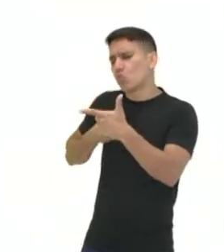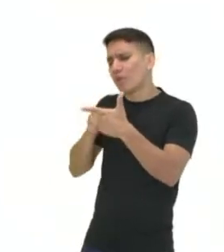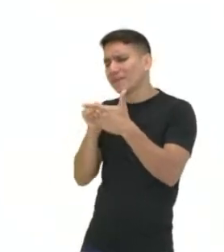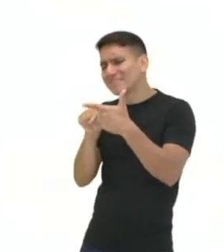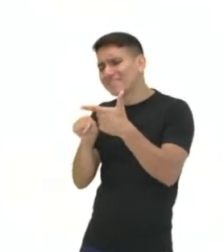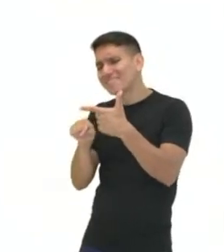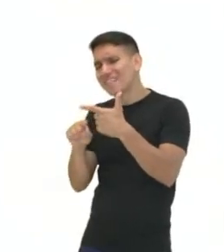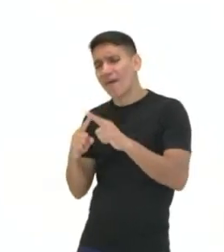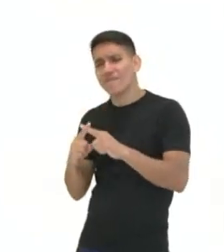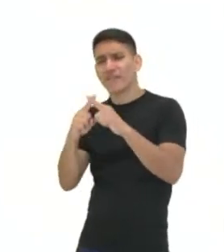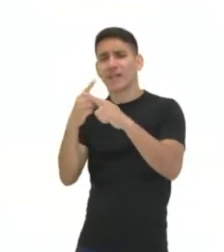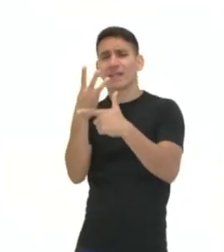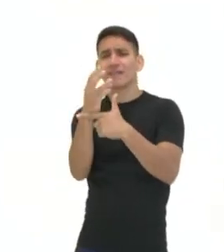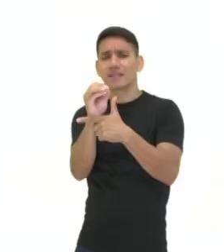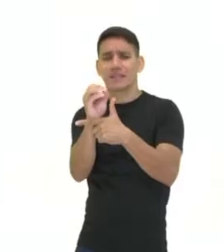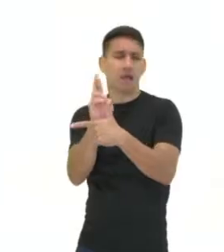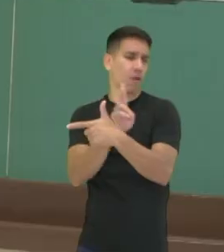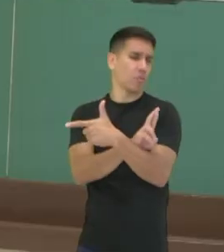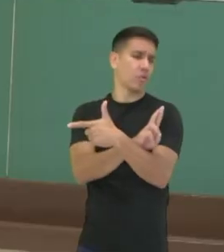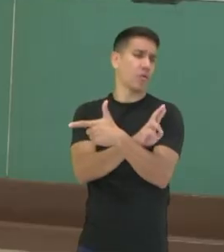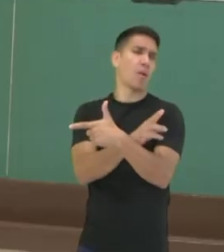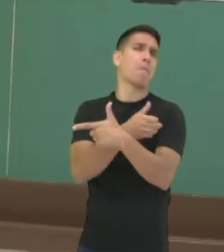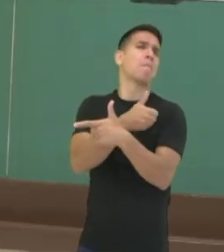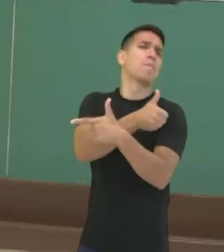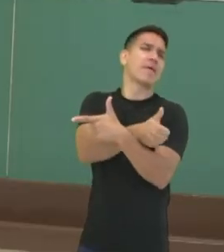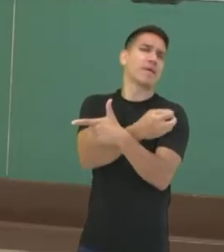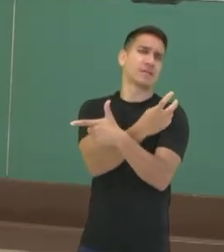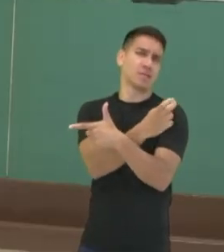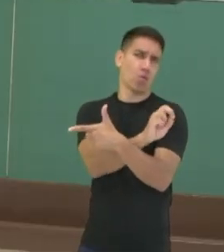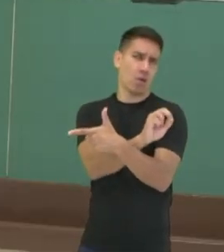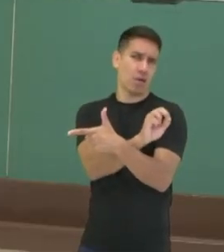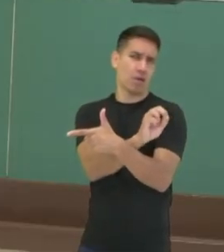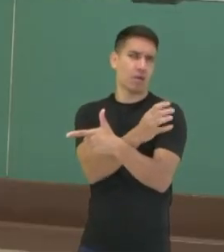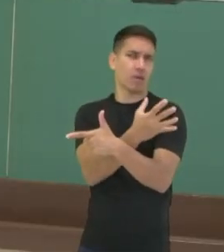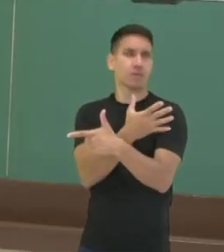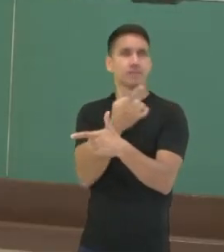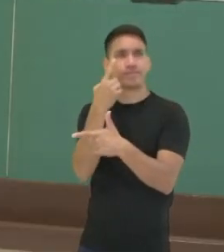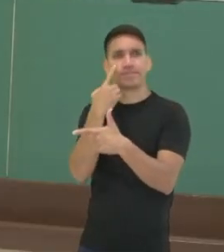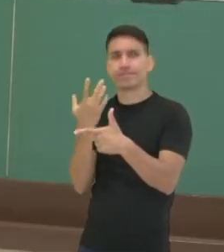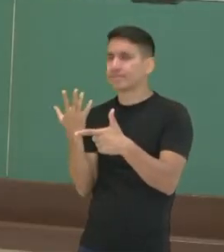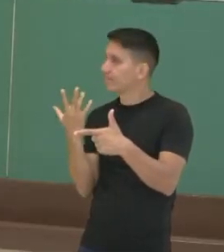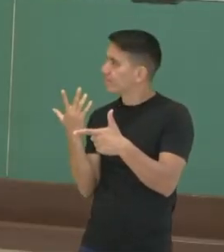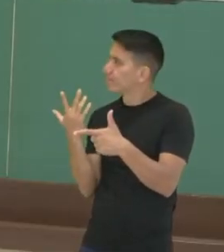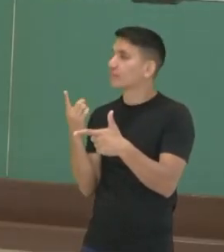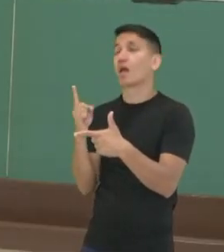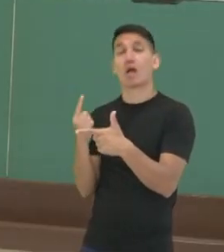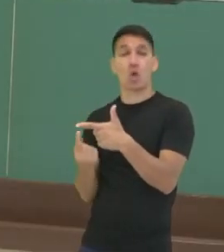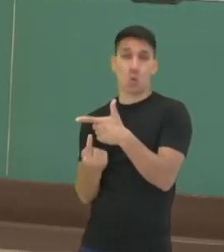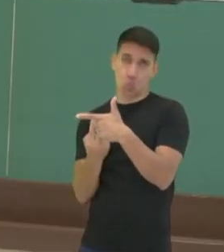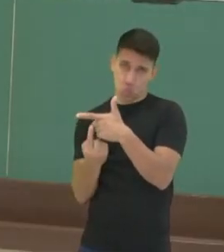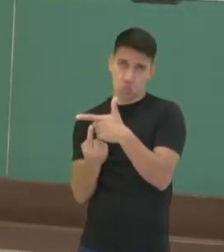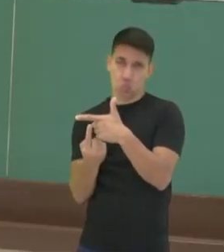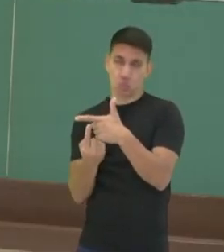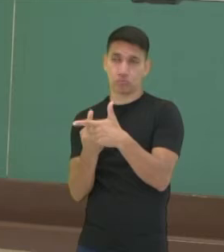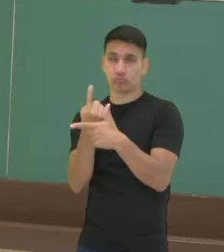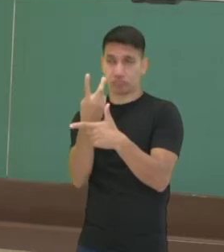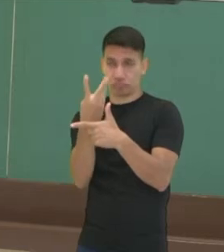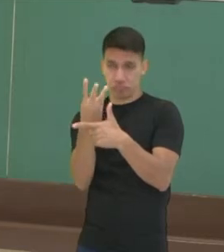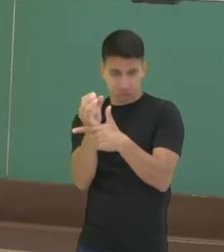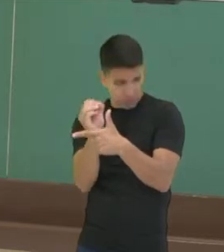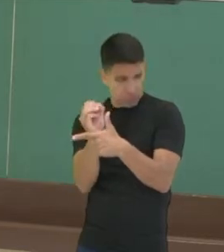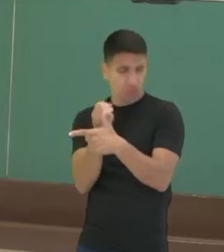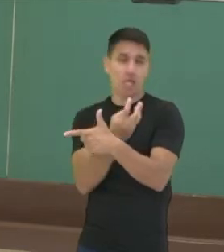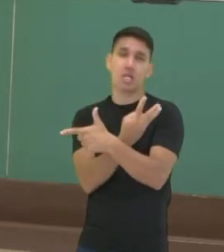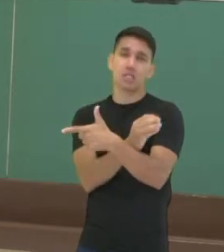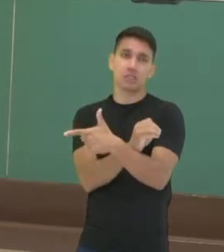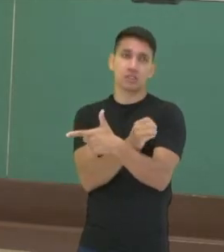Se eu multiplicar por 2 dá 60. Já passa. Então tem que ser o menor. Então vamos por 1, né? 1 vezes 30, 30. Fazendo lá, 54